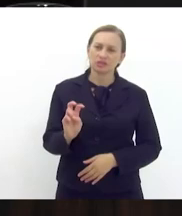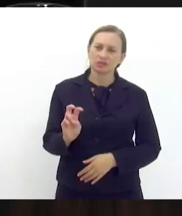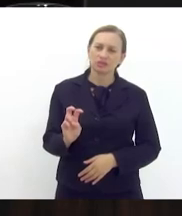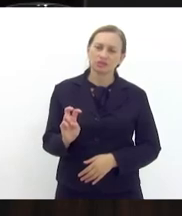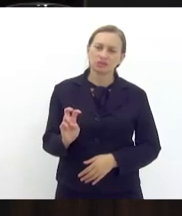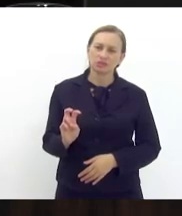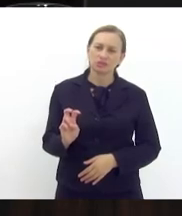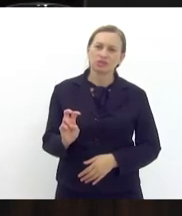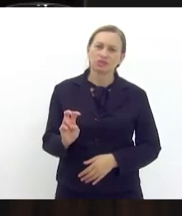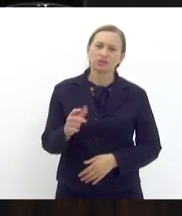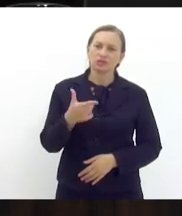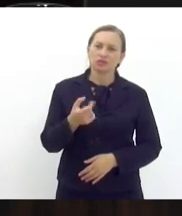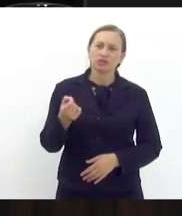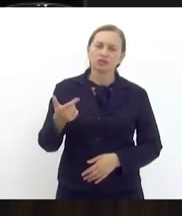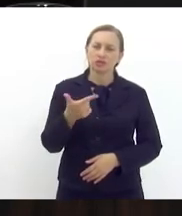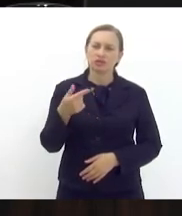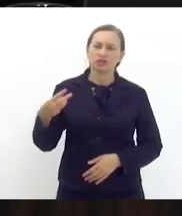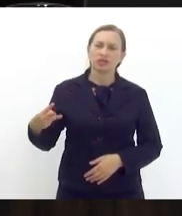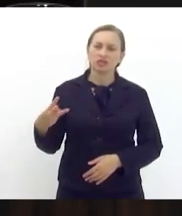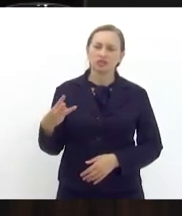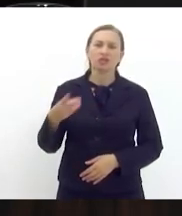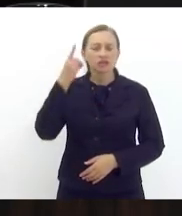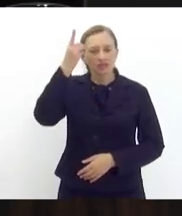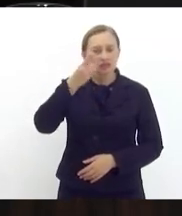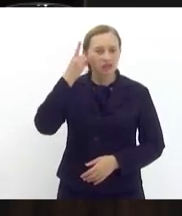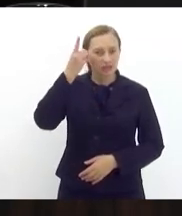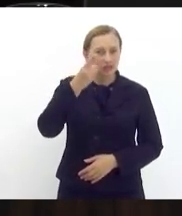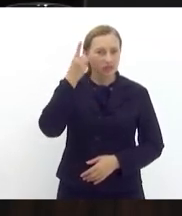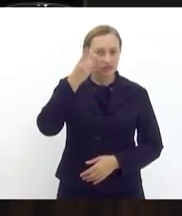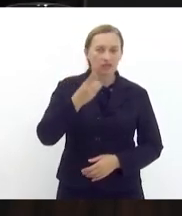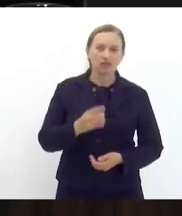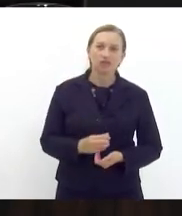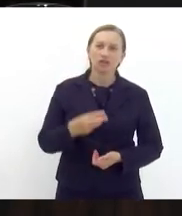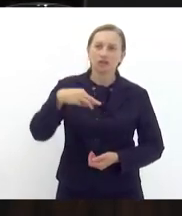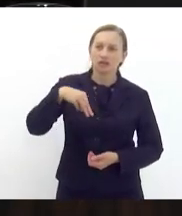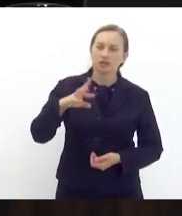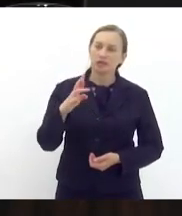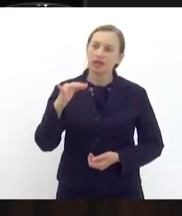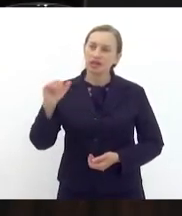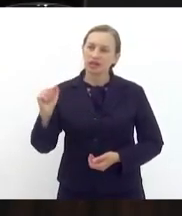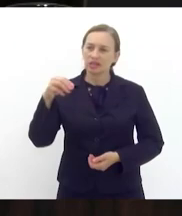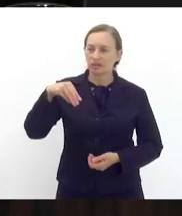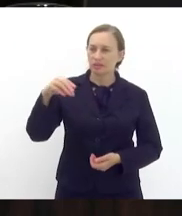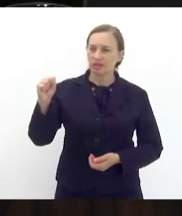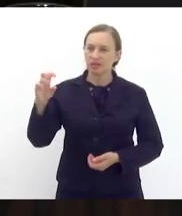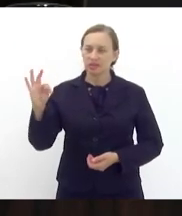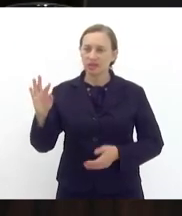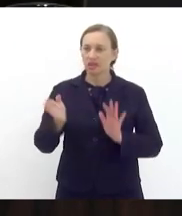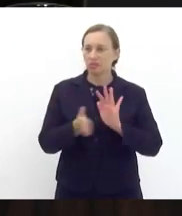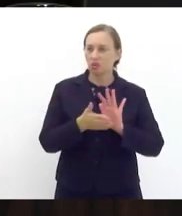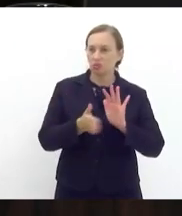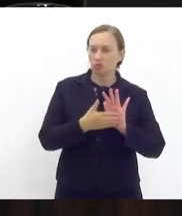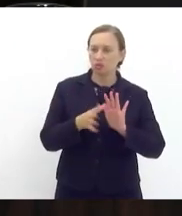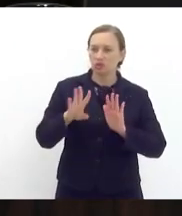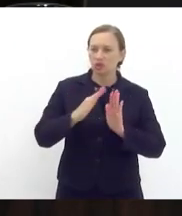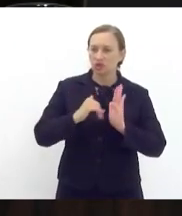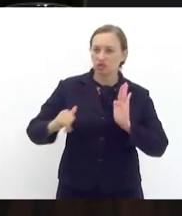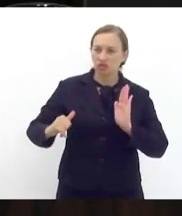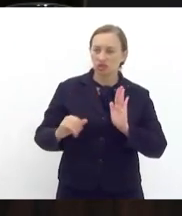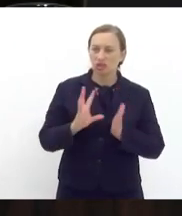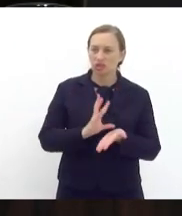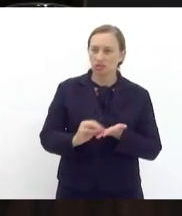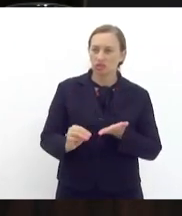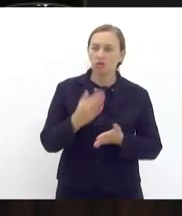365 de 23 de autoridade deputada Marina do MST a proposta foi retirada de